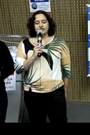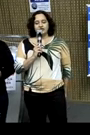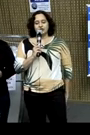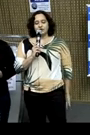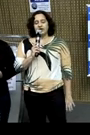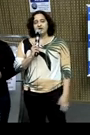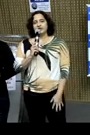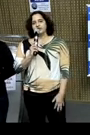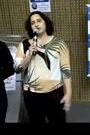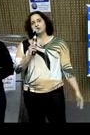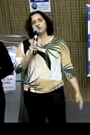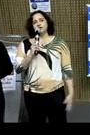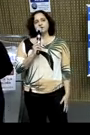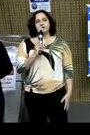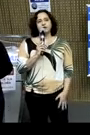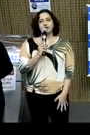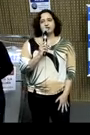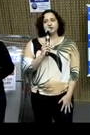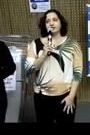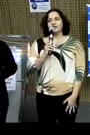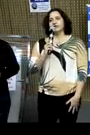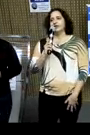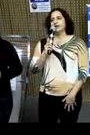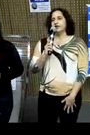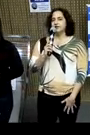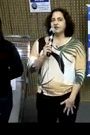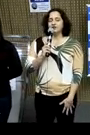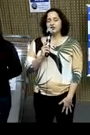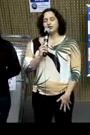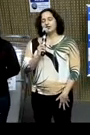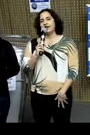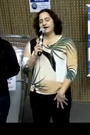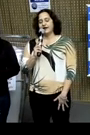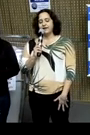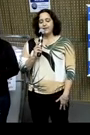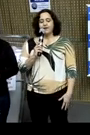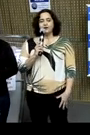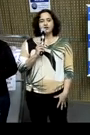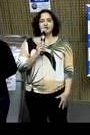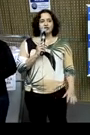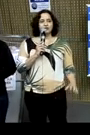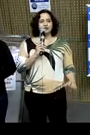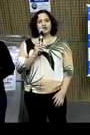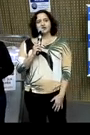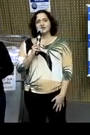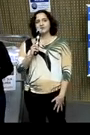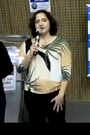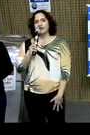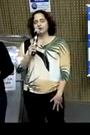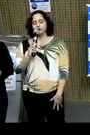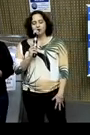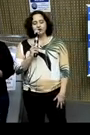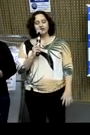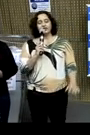ações intersetoriais, como nós tivemos falta de déficit de DRH, nós deixamos